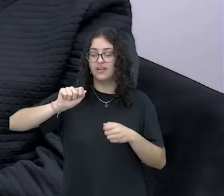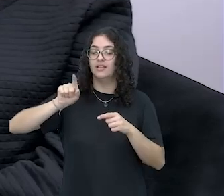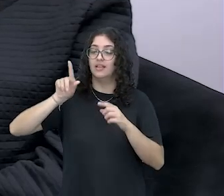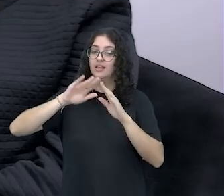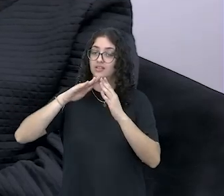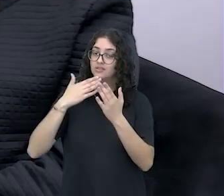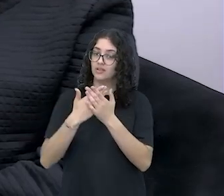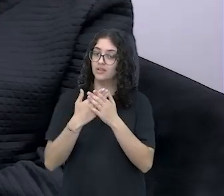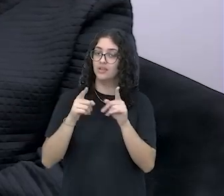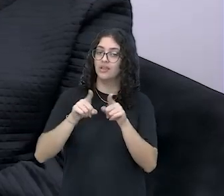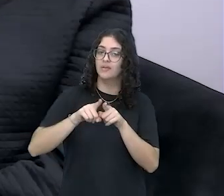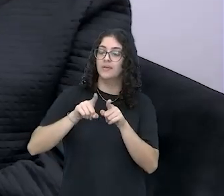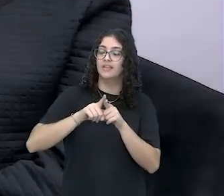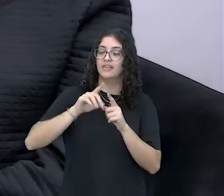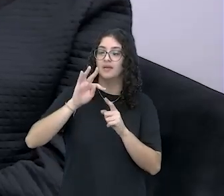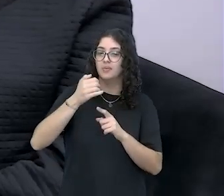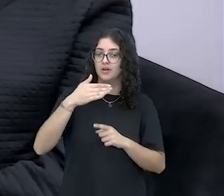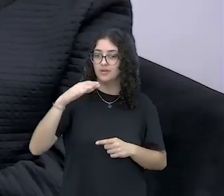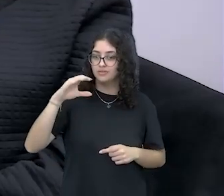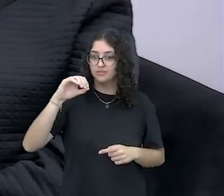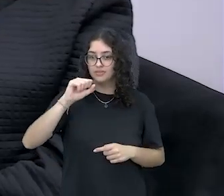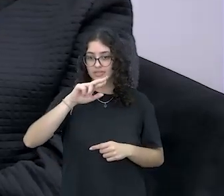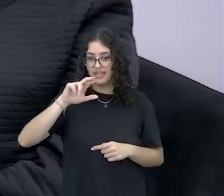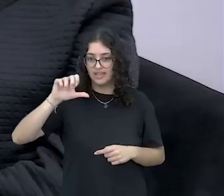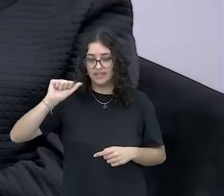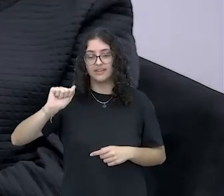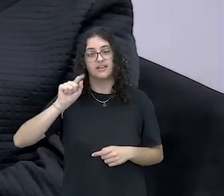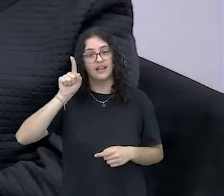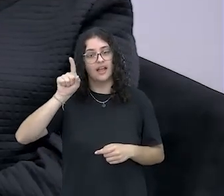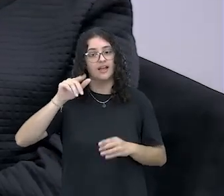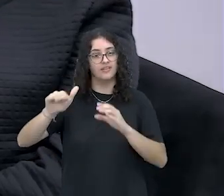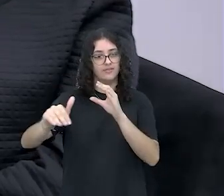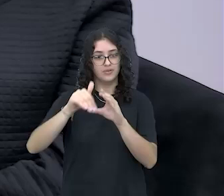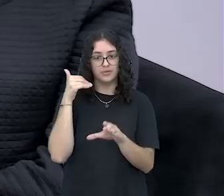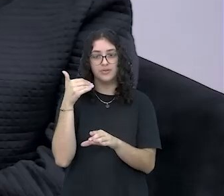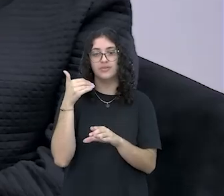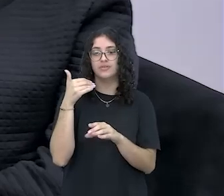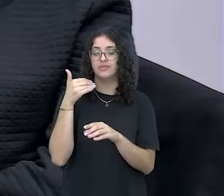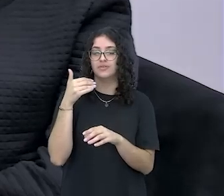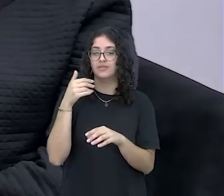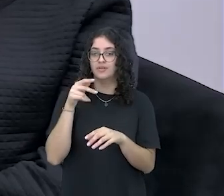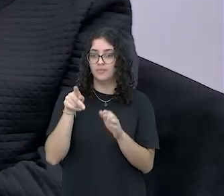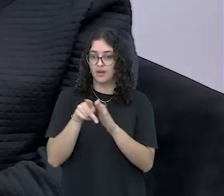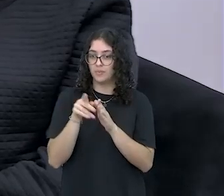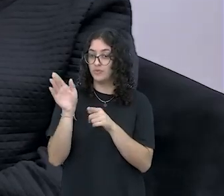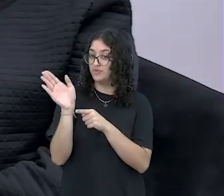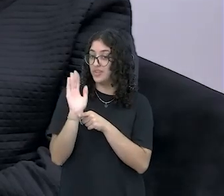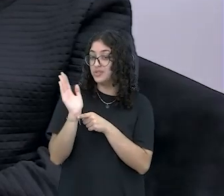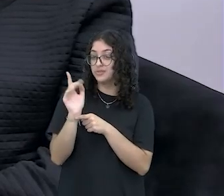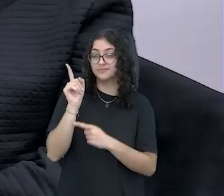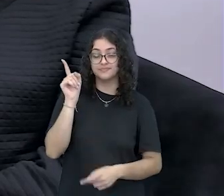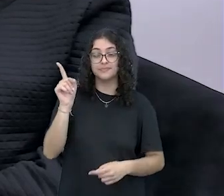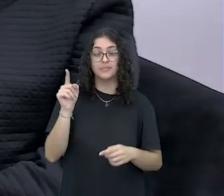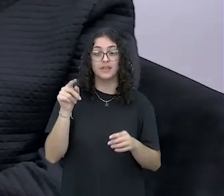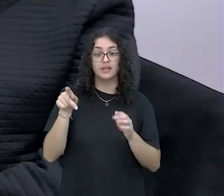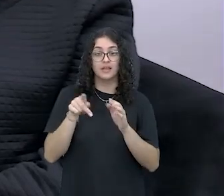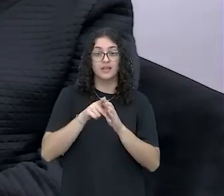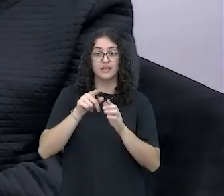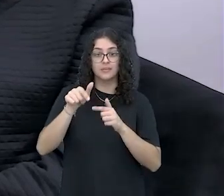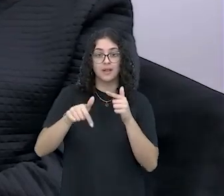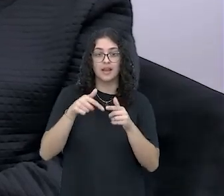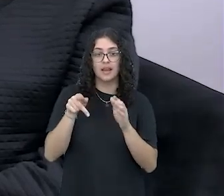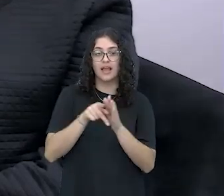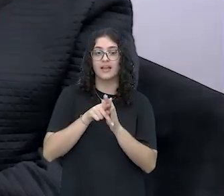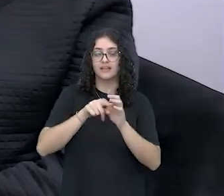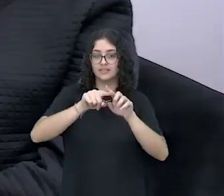diretoria de Taboão da Serra, que nos enviaram esses vídeos. Esse trabalho foi feito na sala de